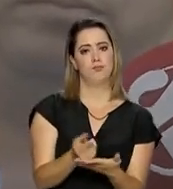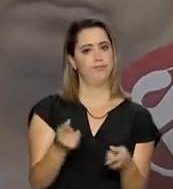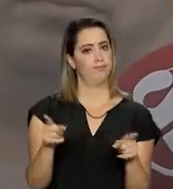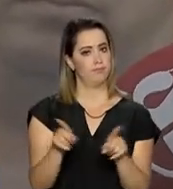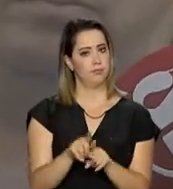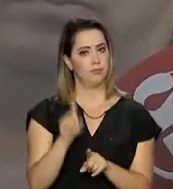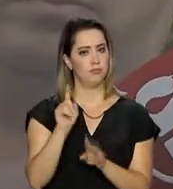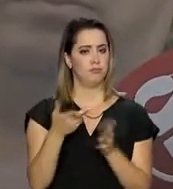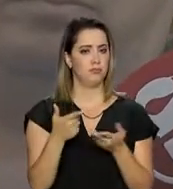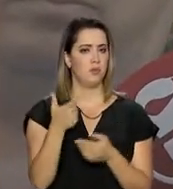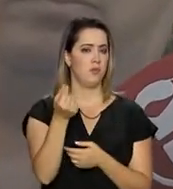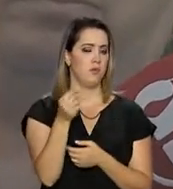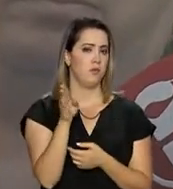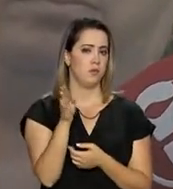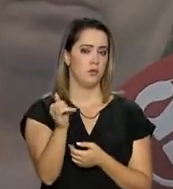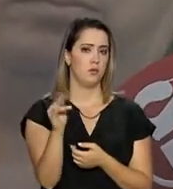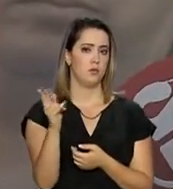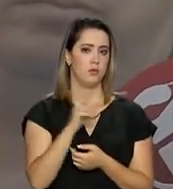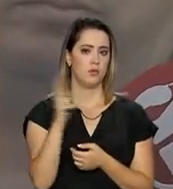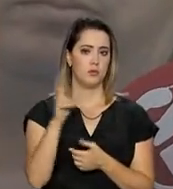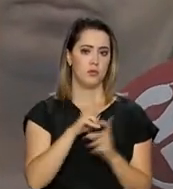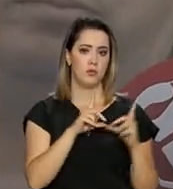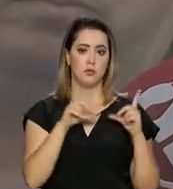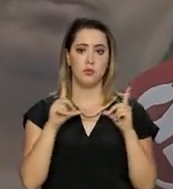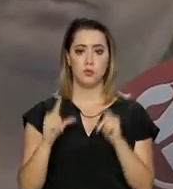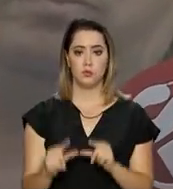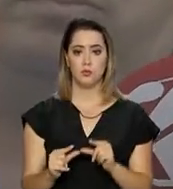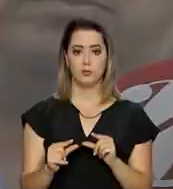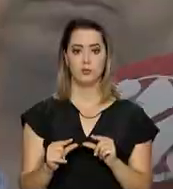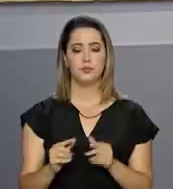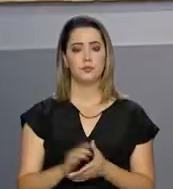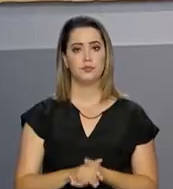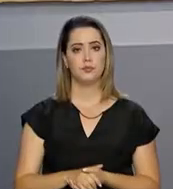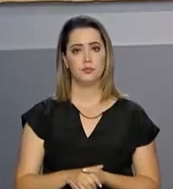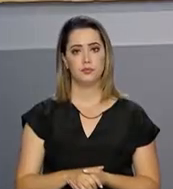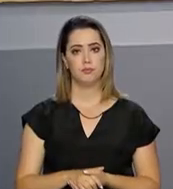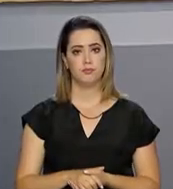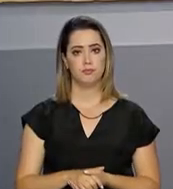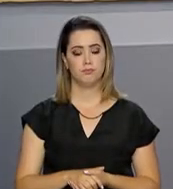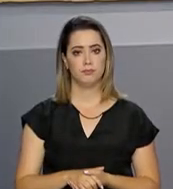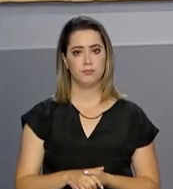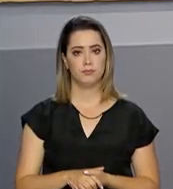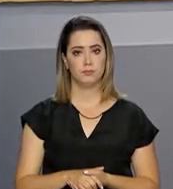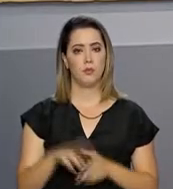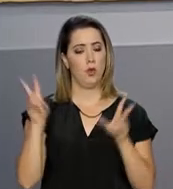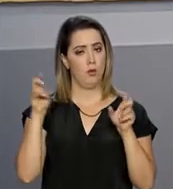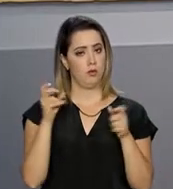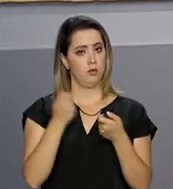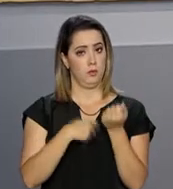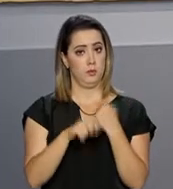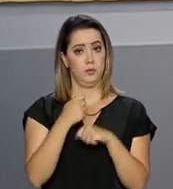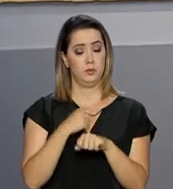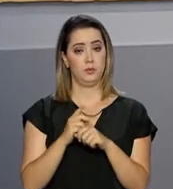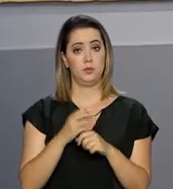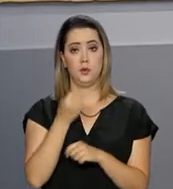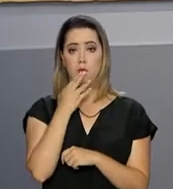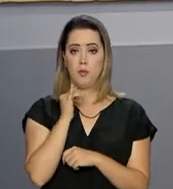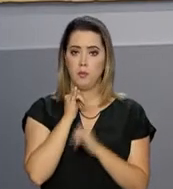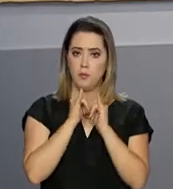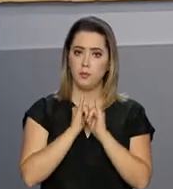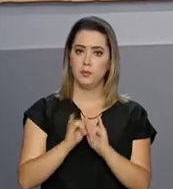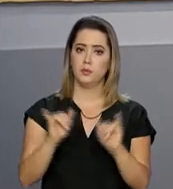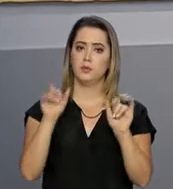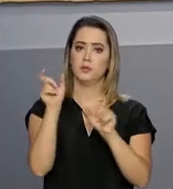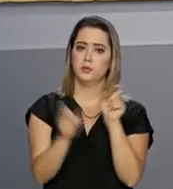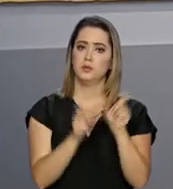exemplo 20 bilhões de reais de quebra de arrecadação o assunto ainda a economia com uma boa notícia para